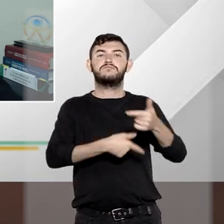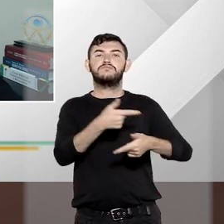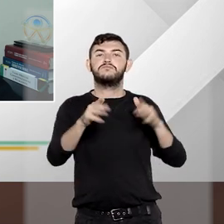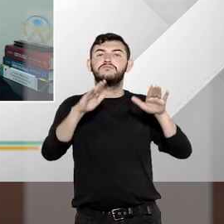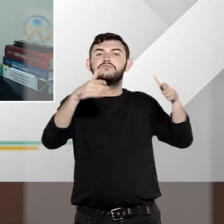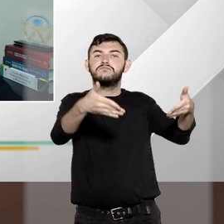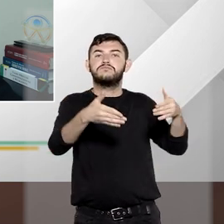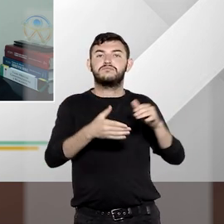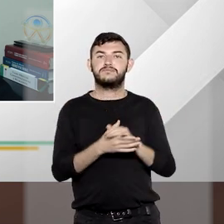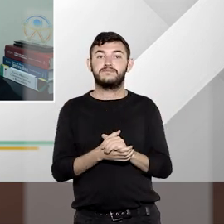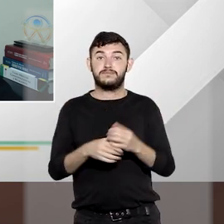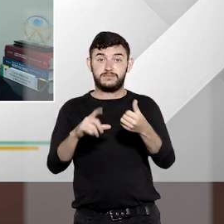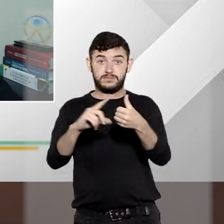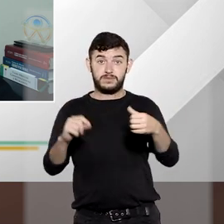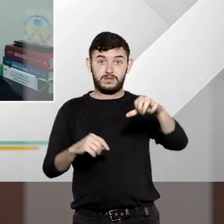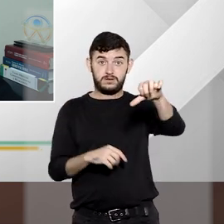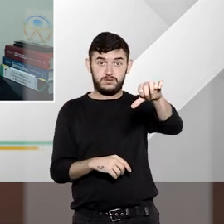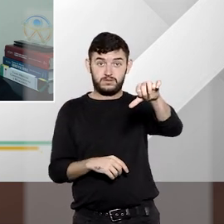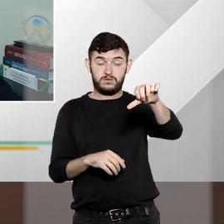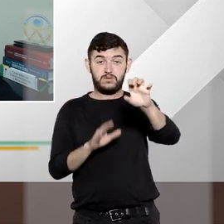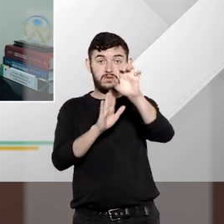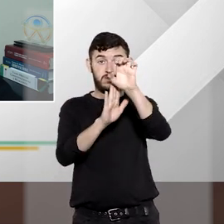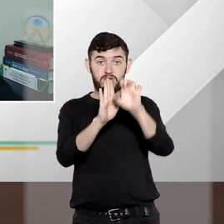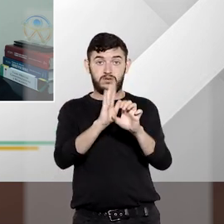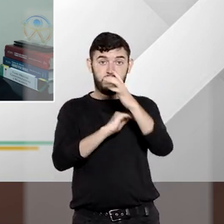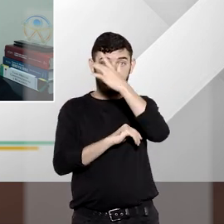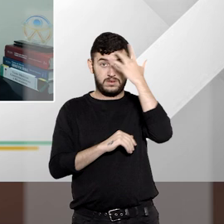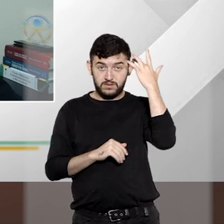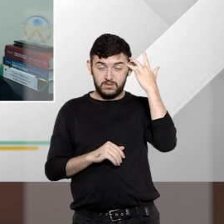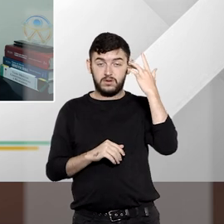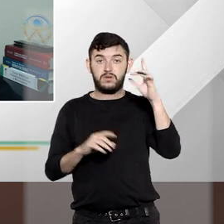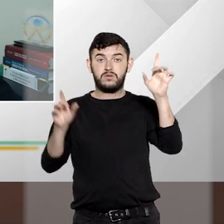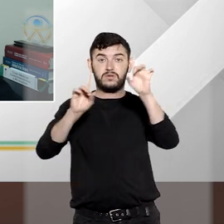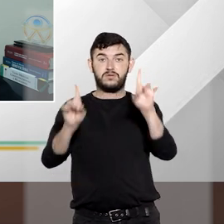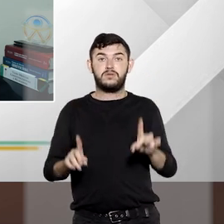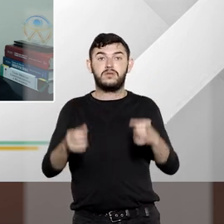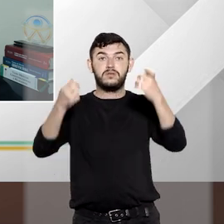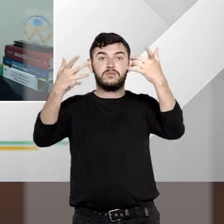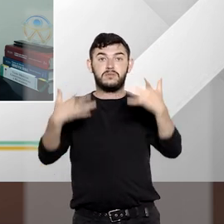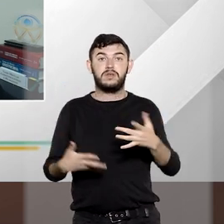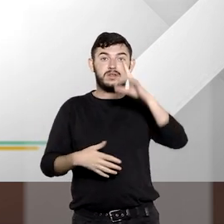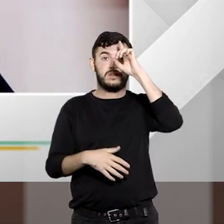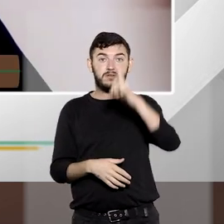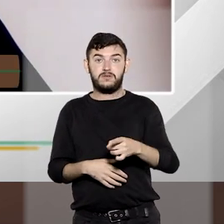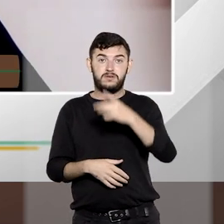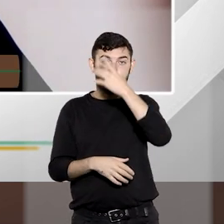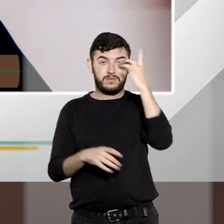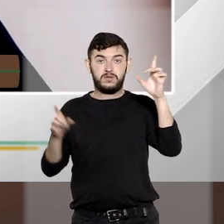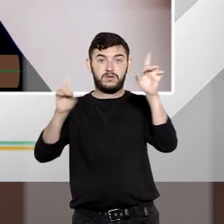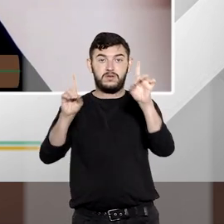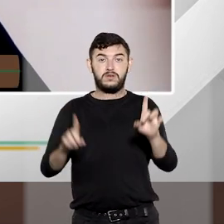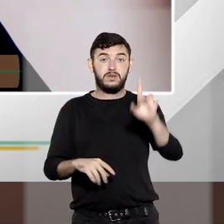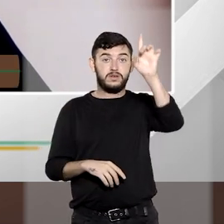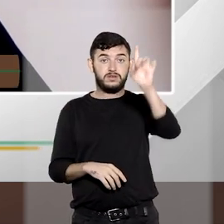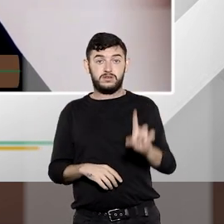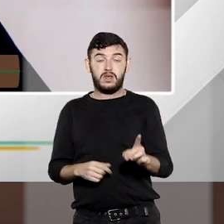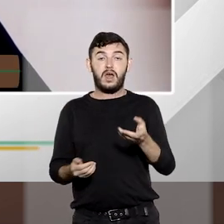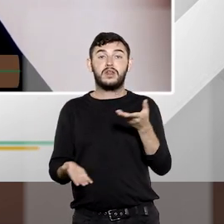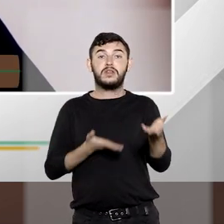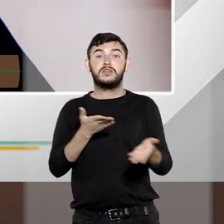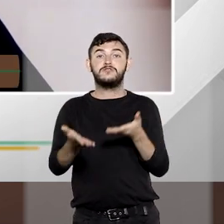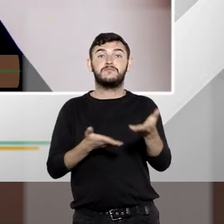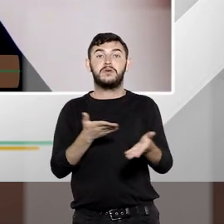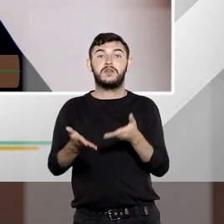O artigo 9º do Estatuto da Pessoa com Deficiência, ali no inciso 2º, ele fala, ele determina que a pessoa com deficiência, ele tem direito a receber